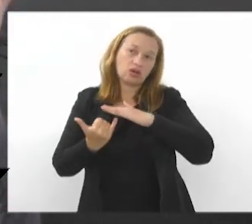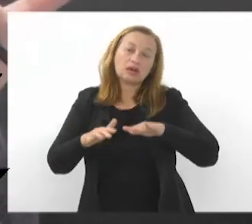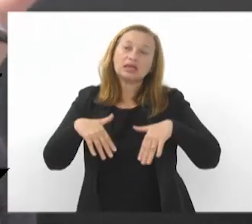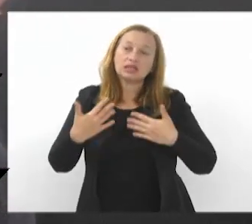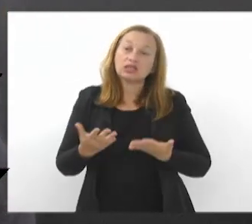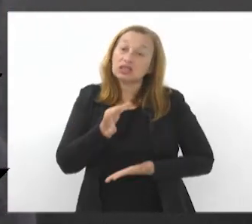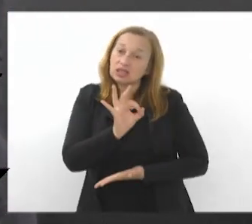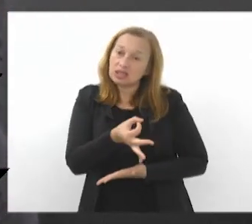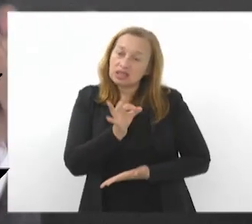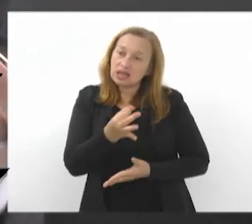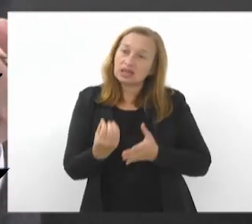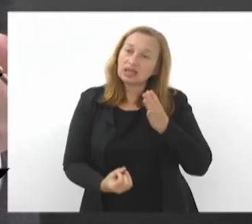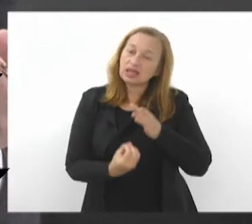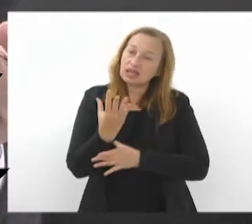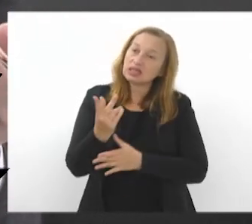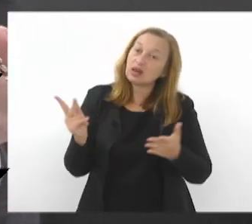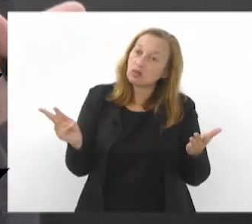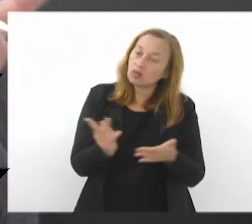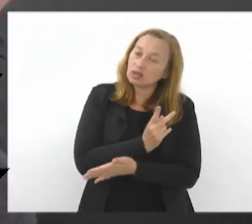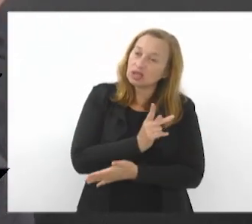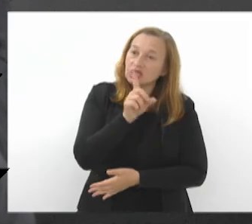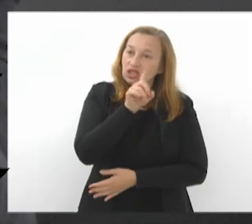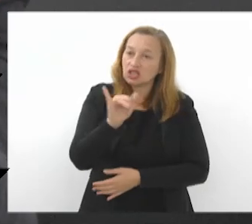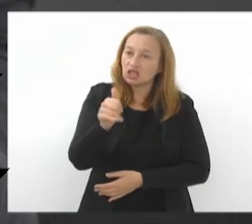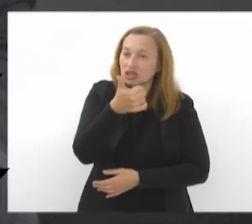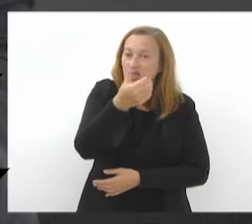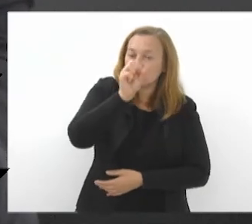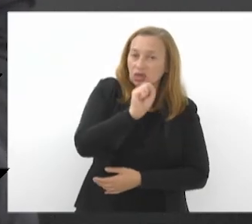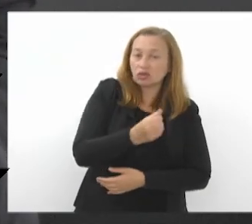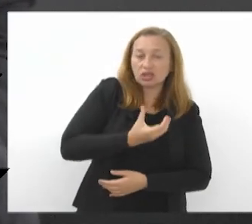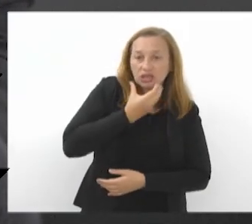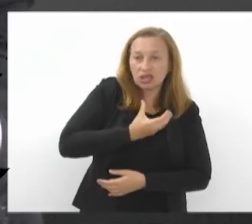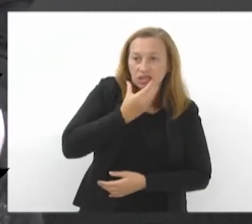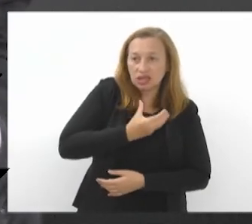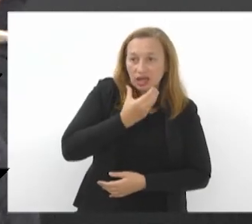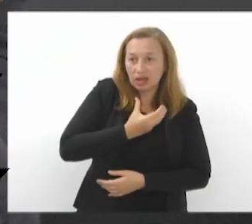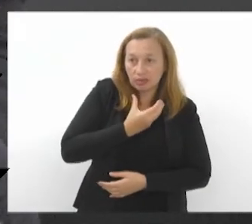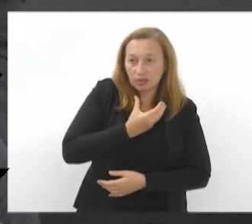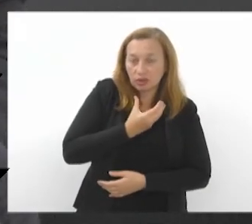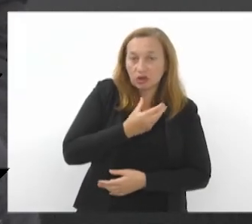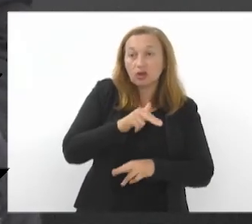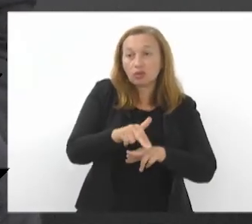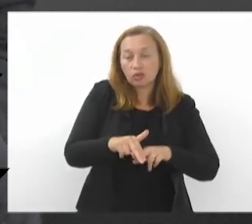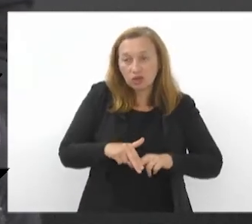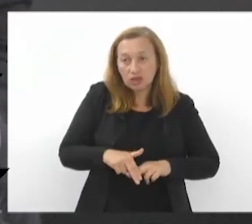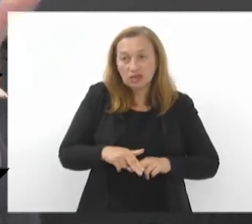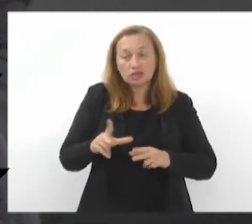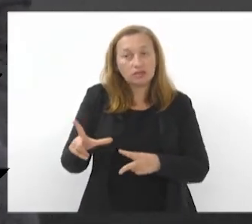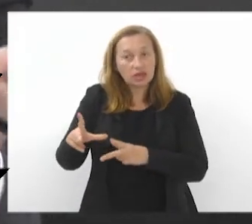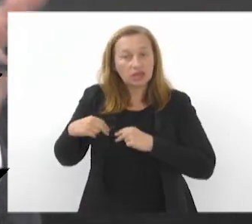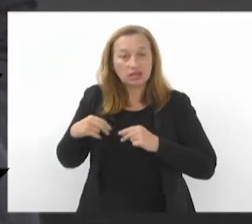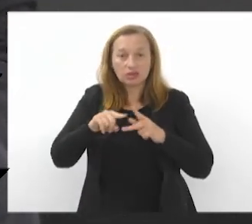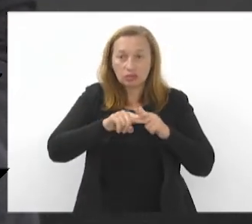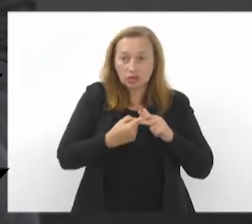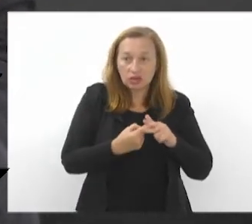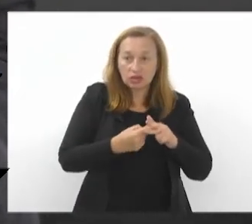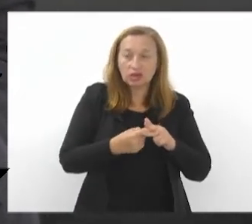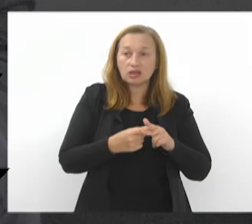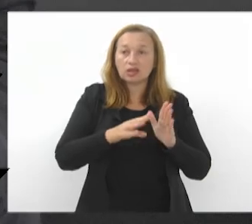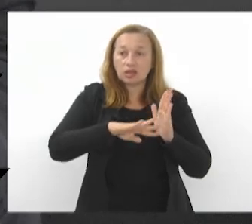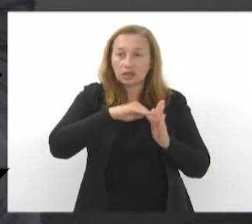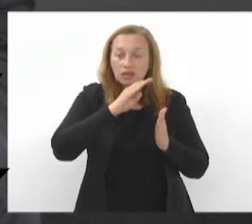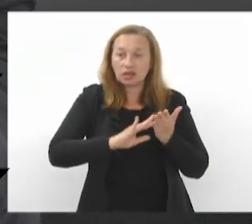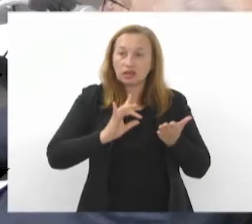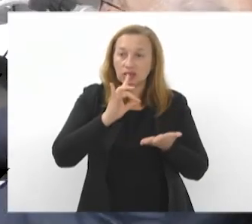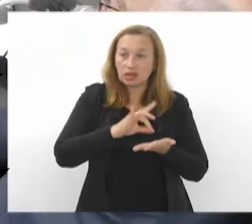de fato, a criação aconteceu no dia 18 de dezembro, então que, por isso, mereceria uma alteração do calendário. Sim, mas eu pergunto a